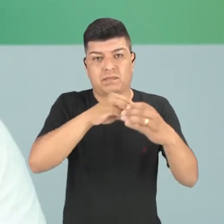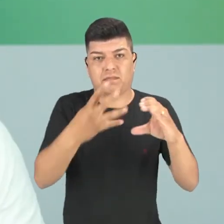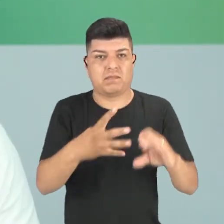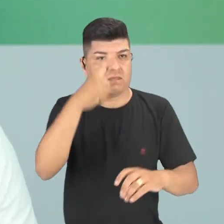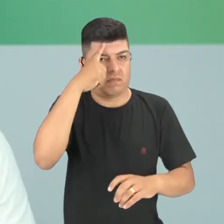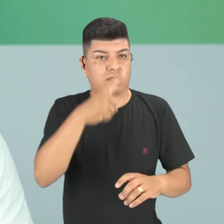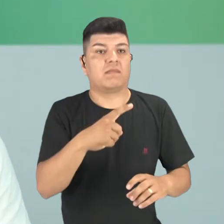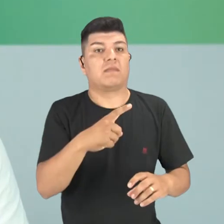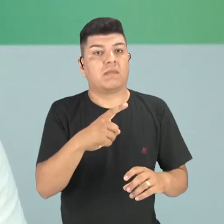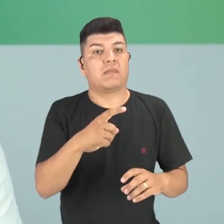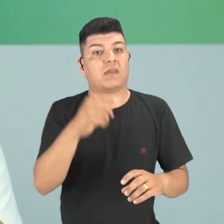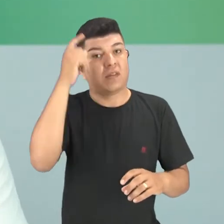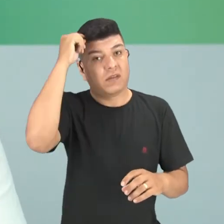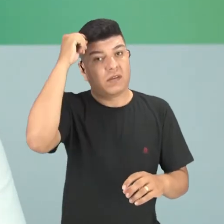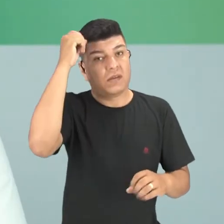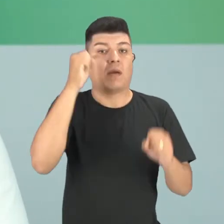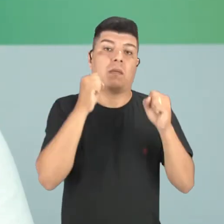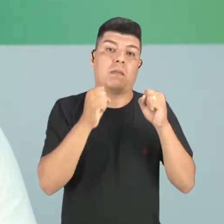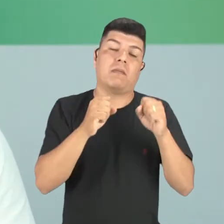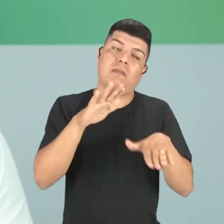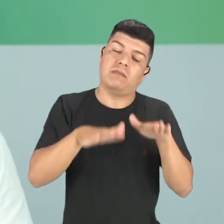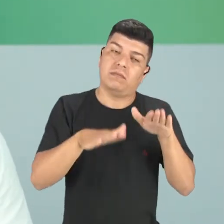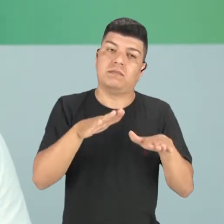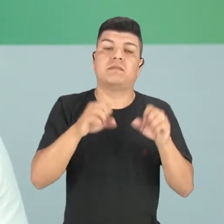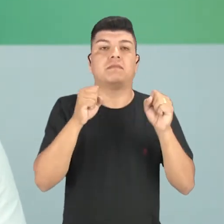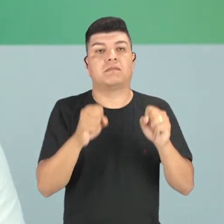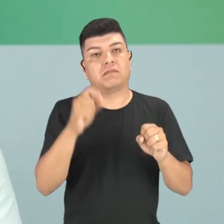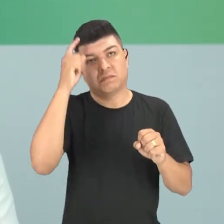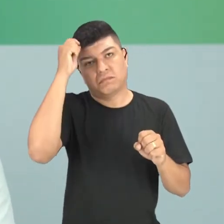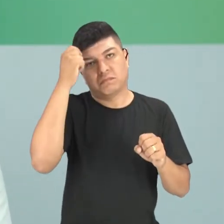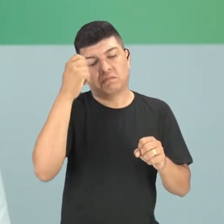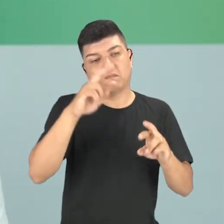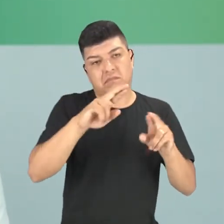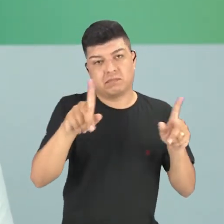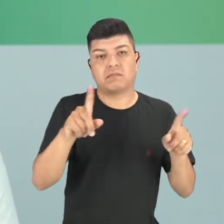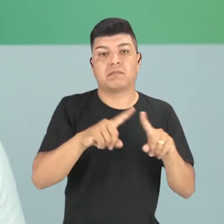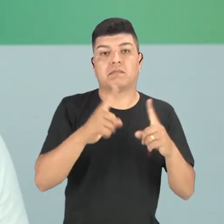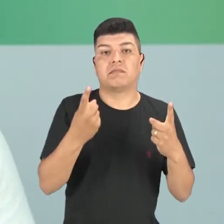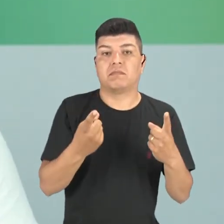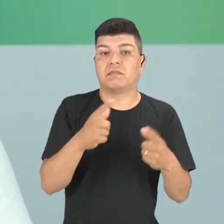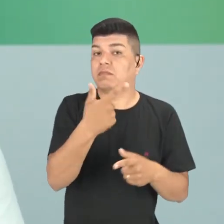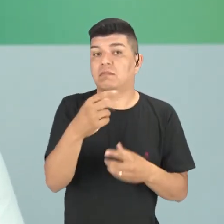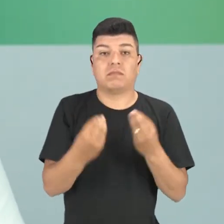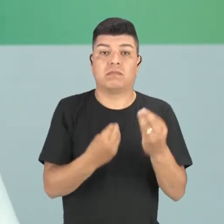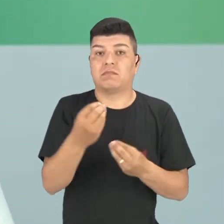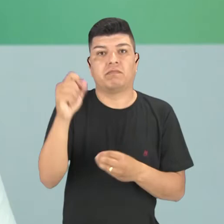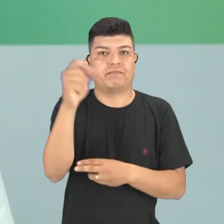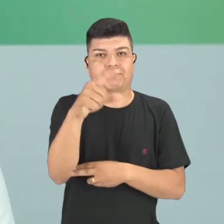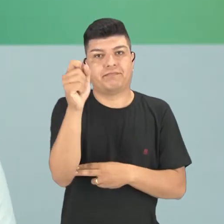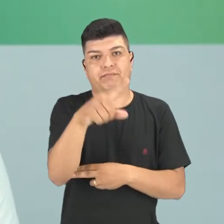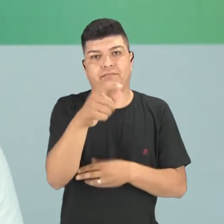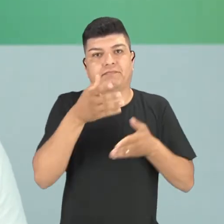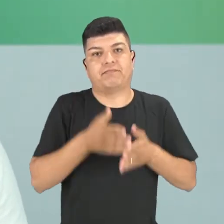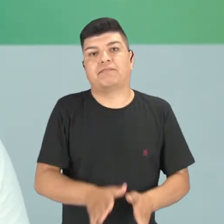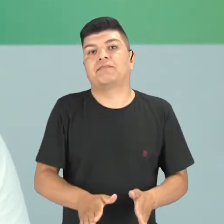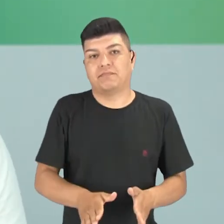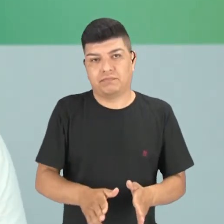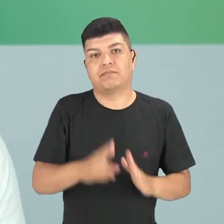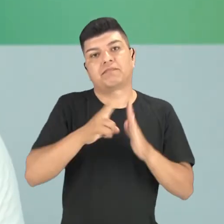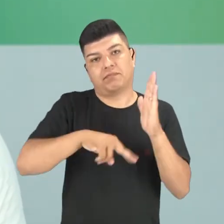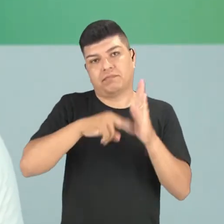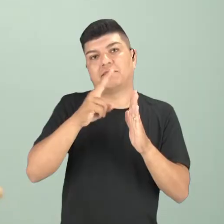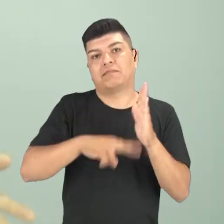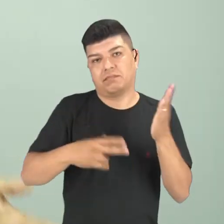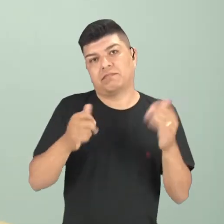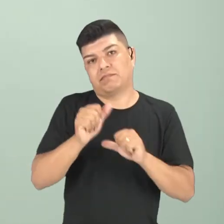ou muito ruiva com a característica muito dominante aí a cor do cabelo pode variar pode nascer castanho fim